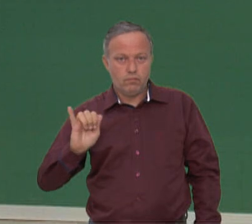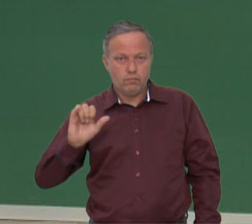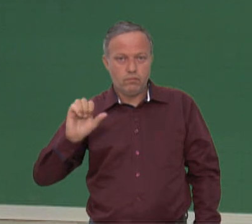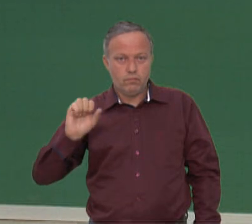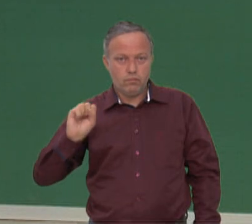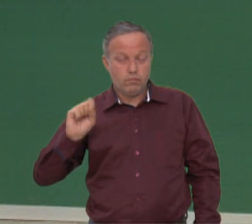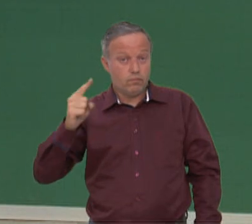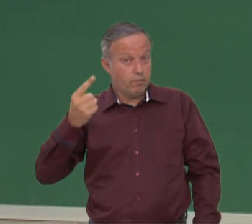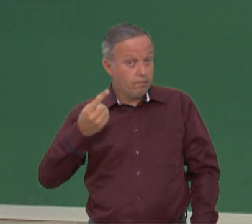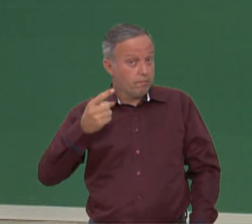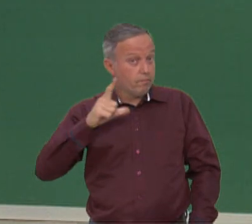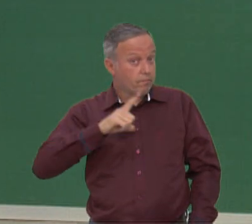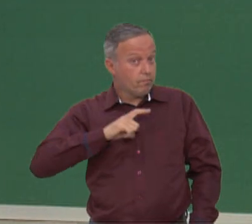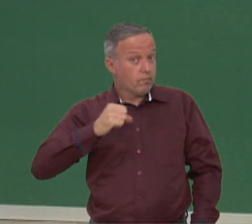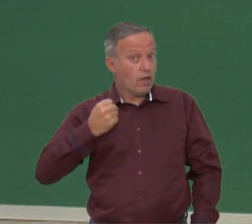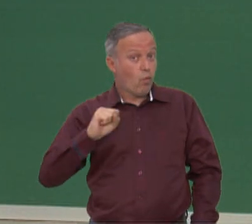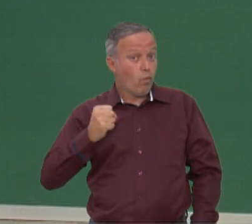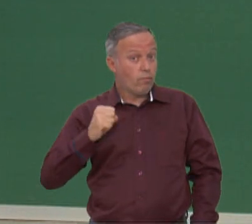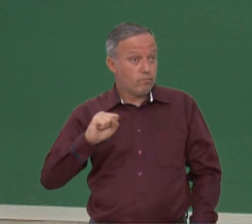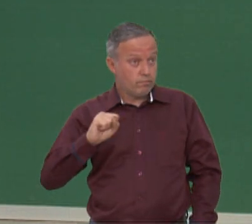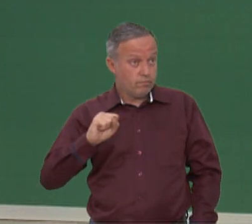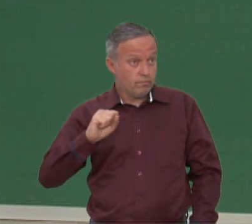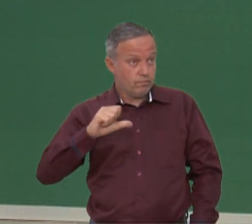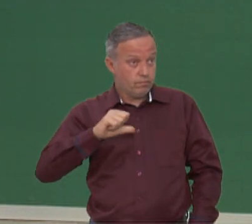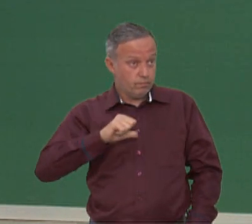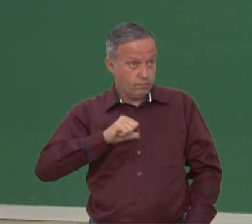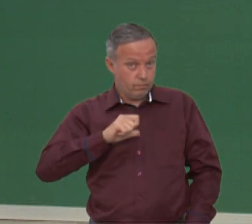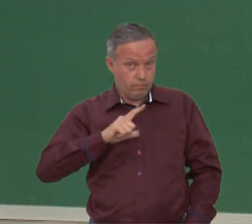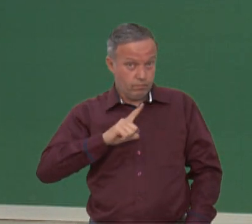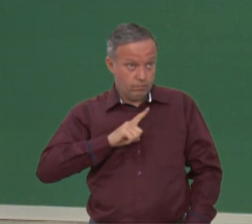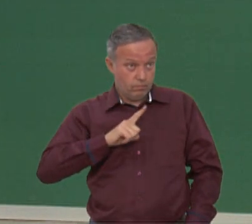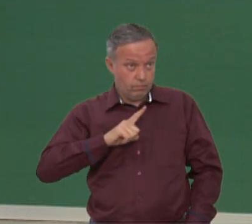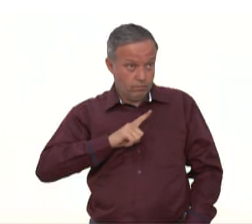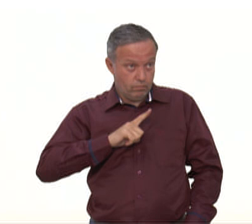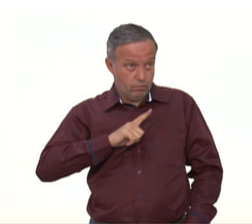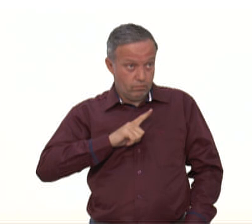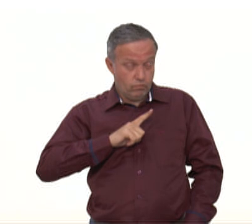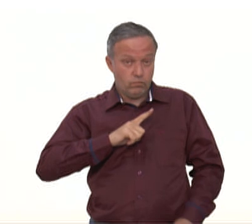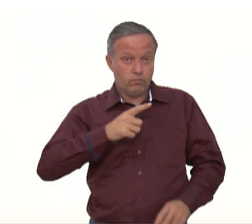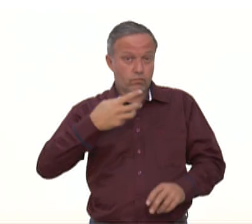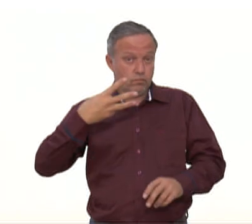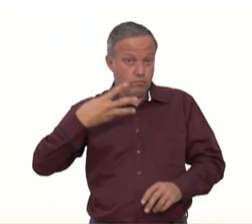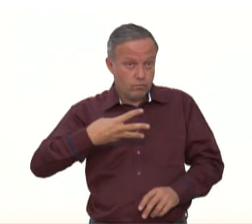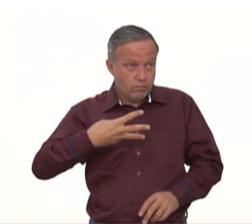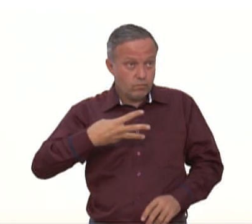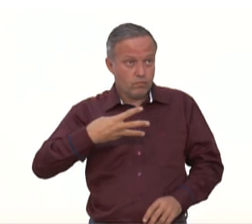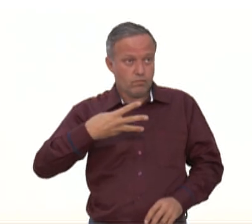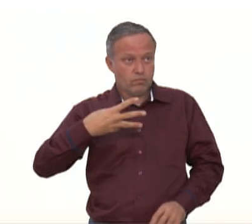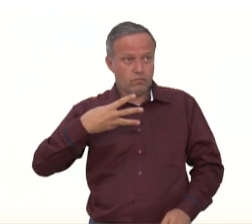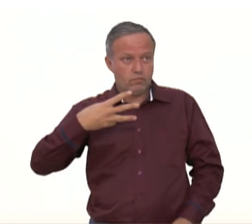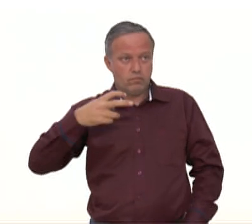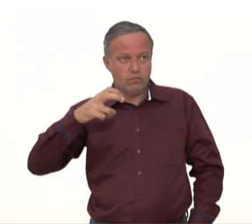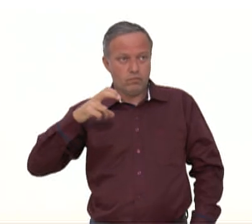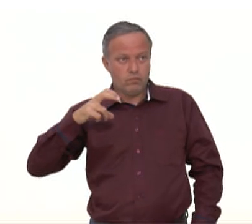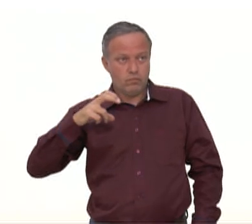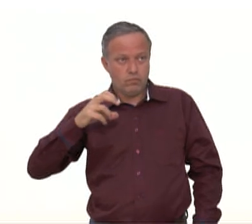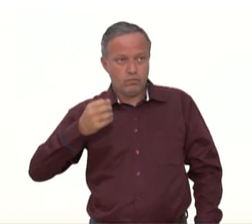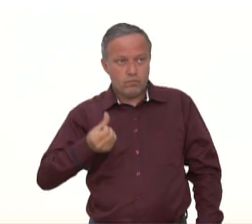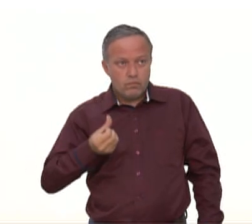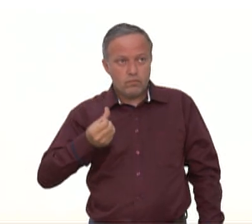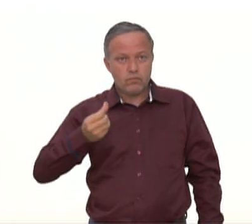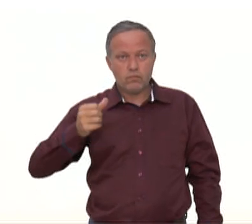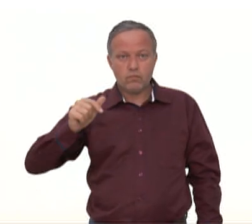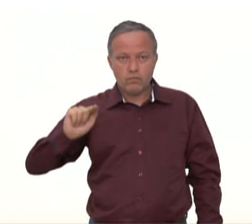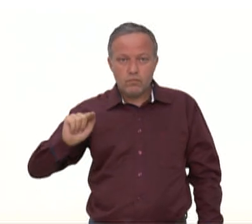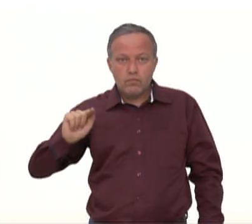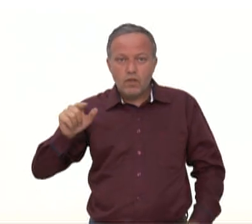que aparecem aqui, temos ali então o alumínio, o ouro e o mercúrio, que tem a característica de ser bons